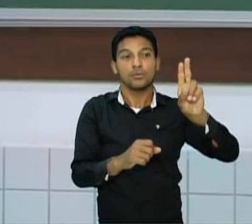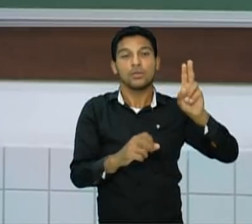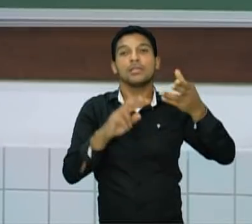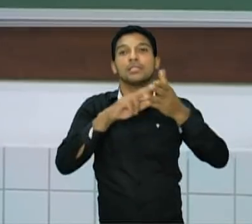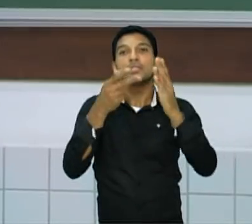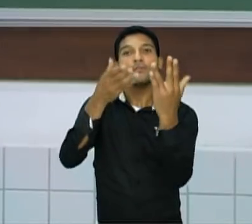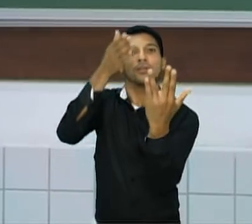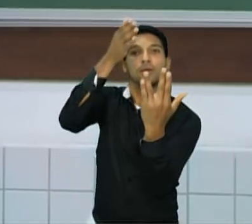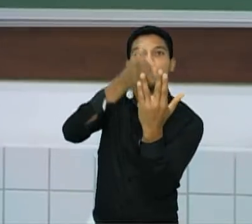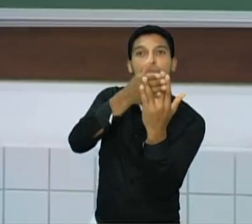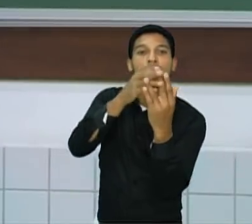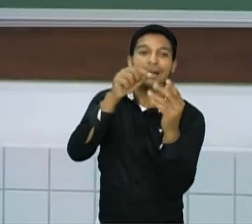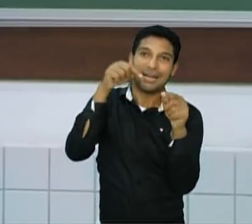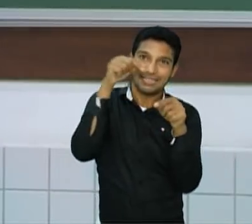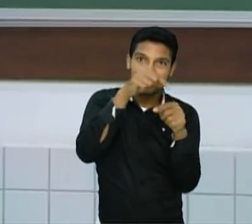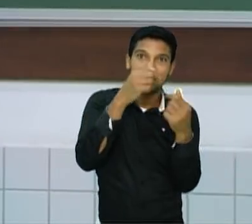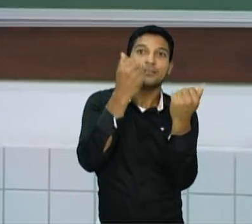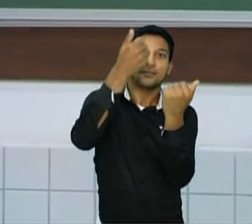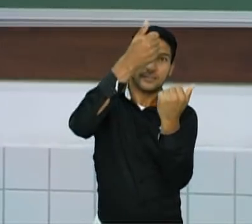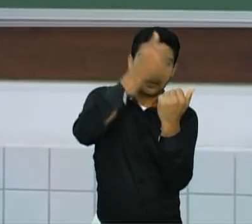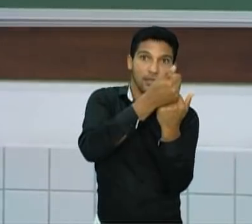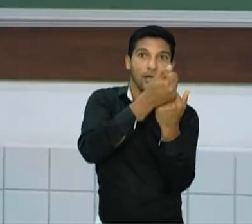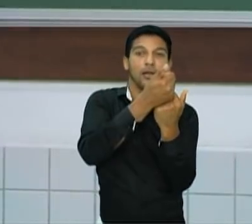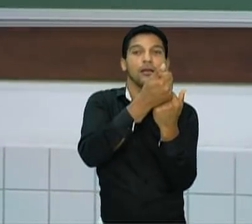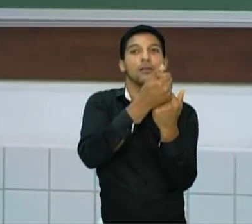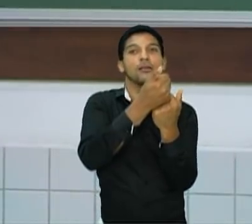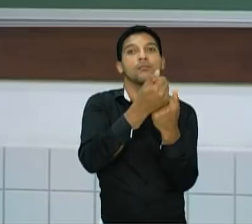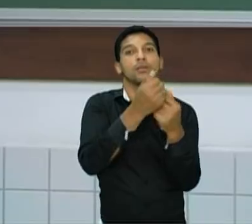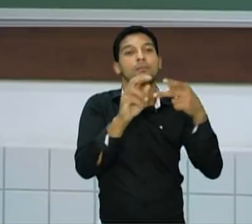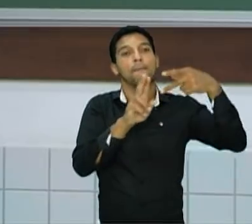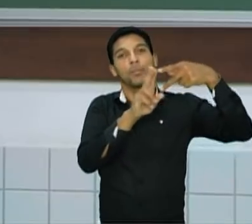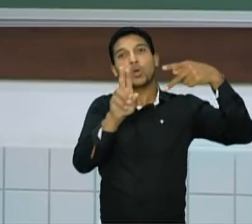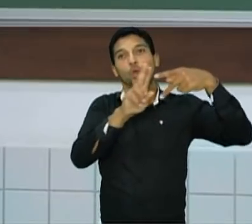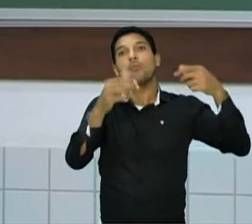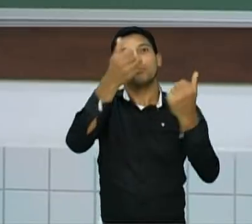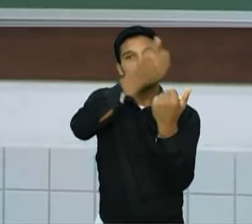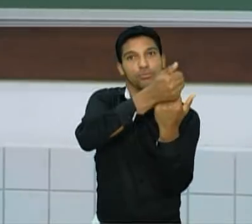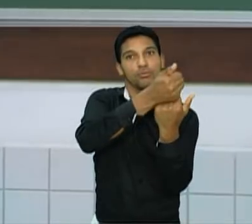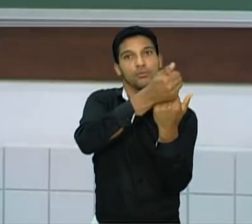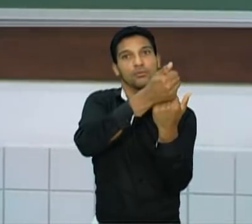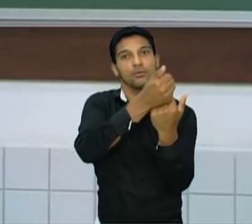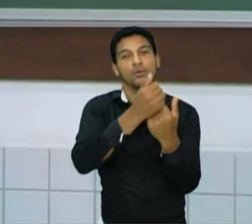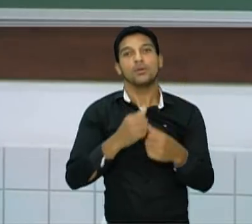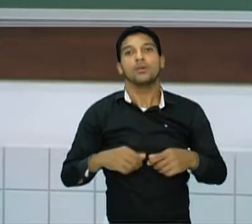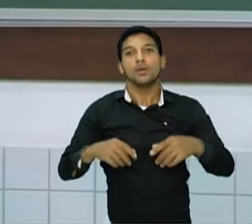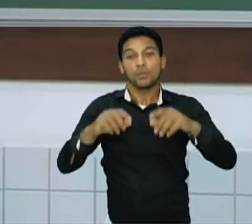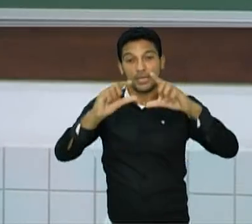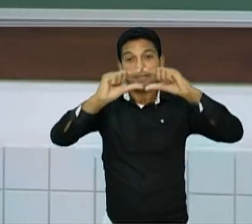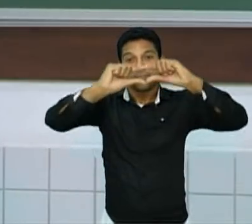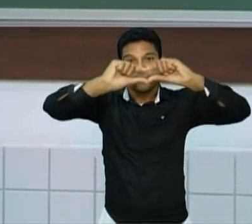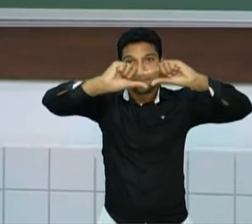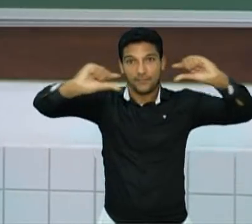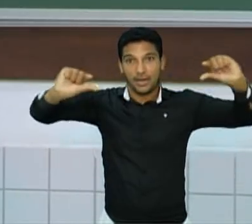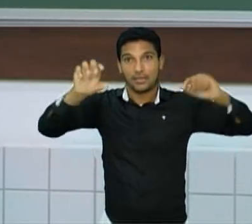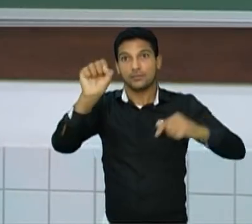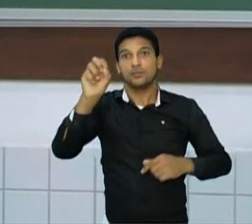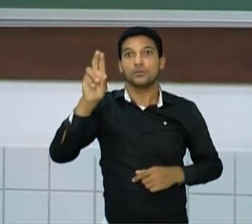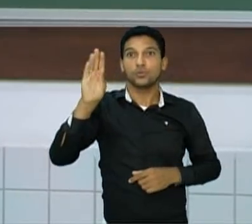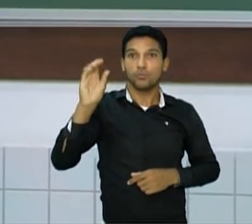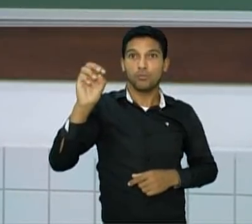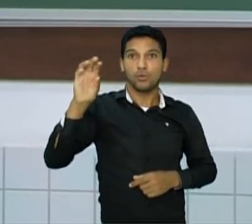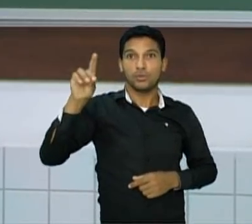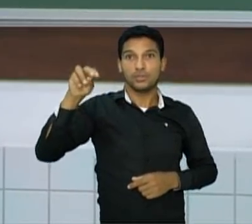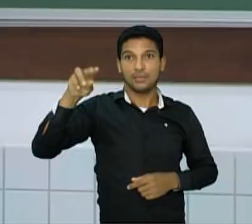um pronome. Então, a gente vai ver isso aqui nas próximas aulas também. Se eu puder substituir a oração subordinada por